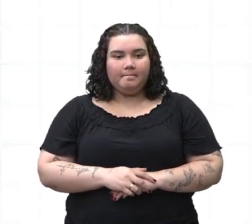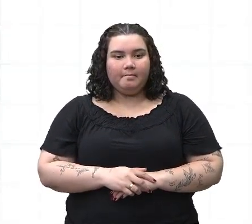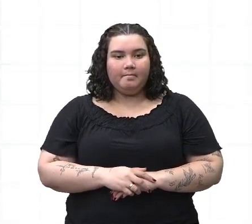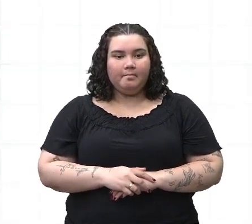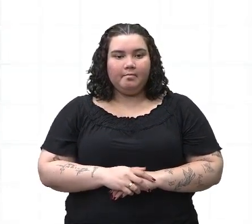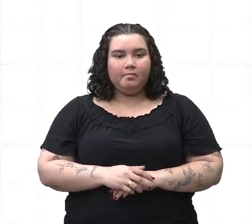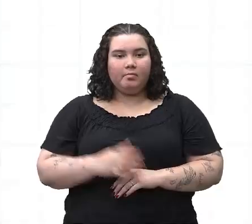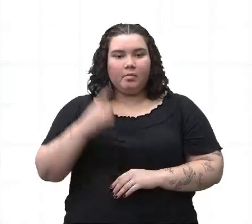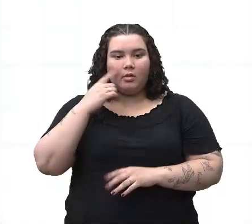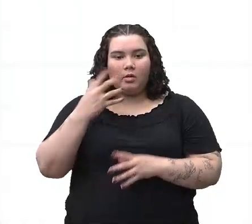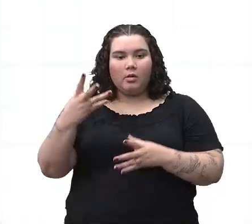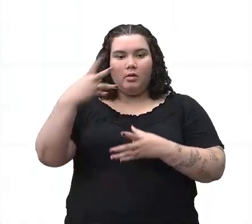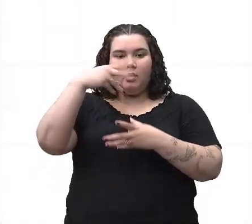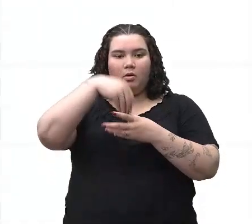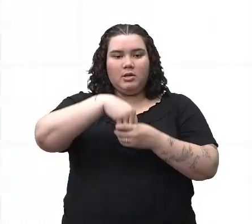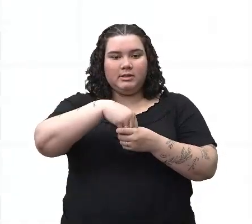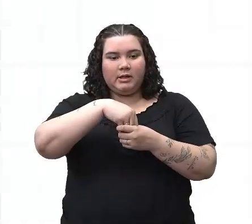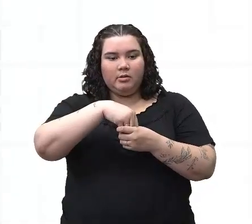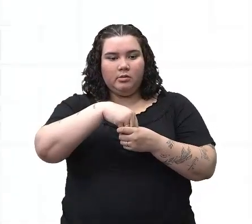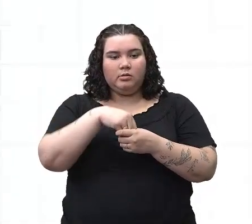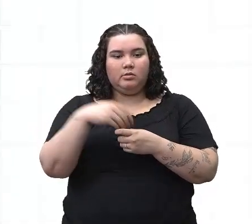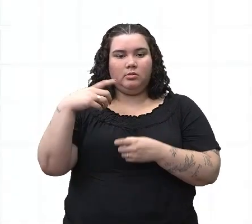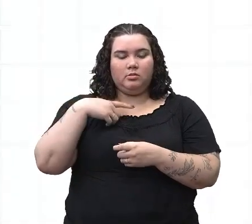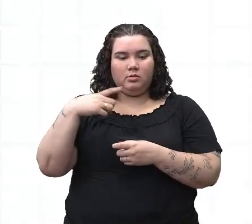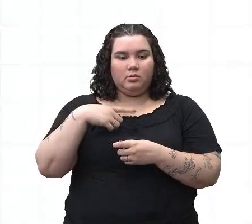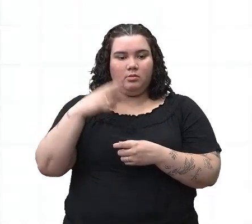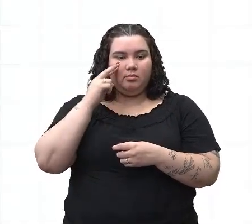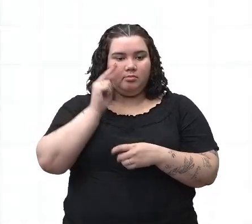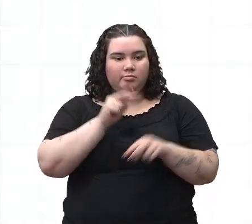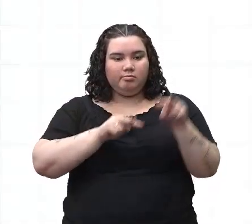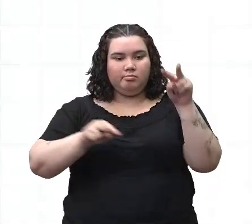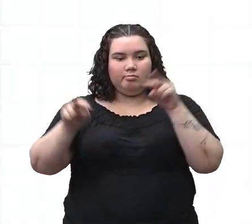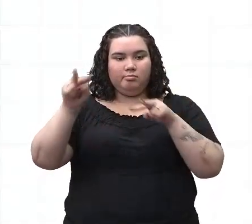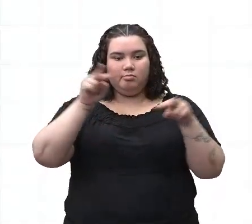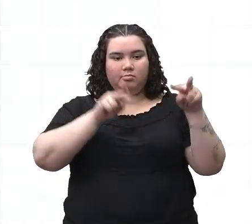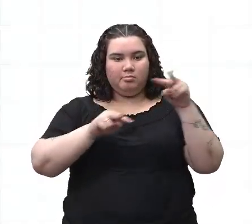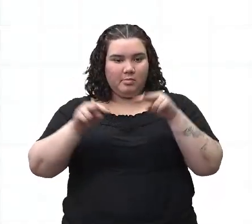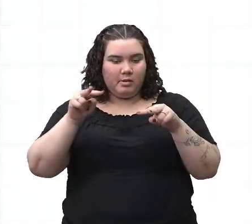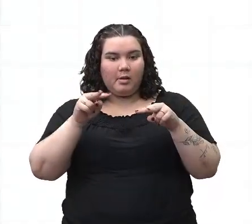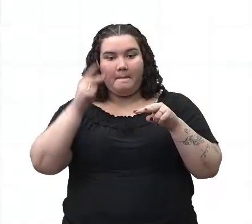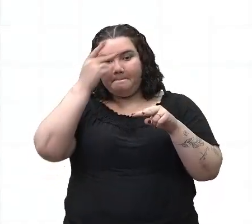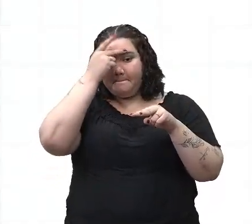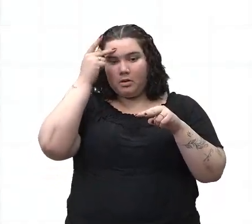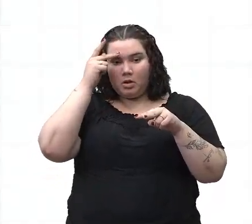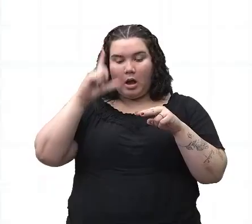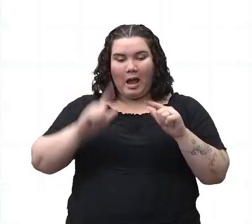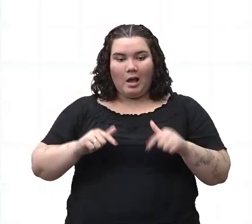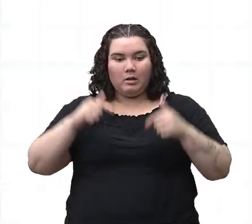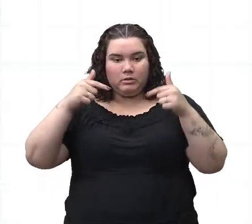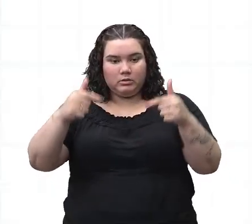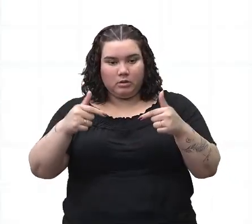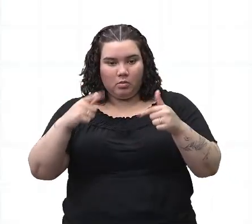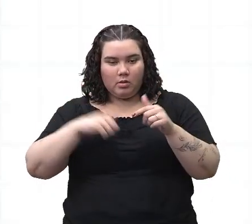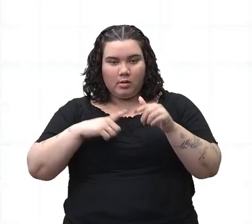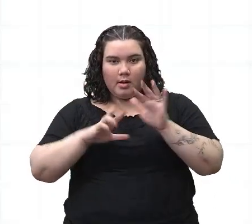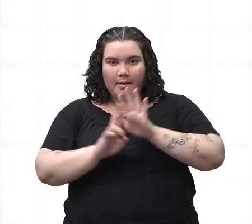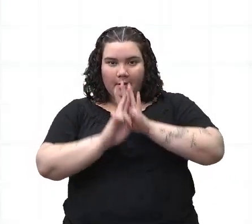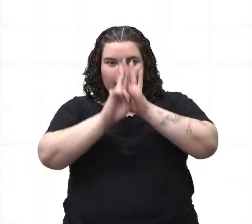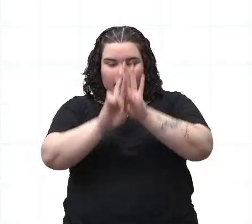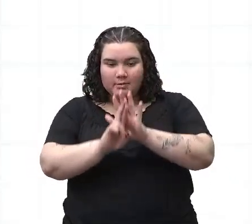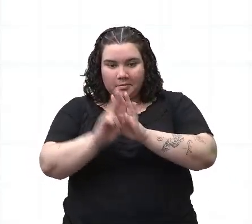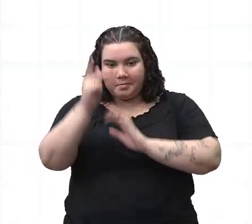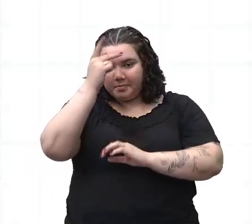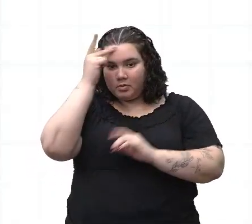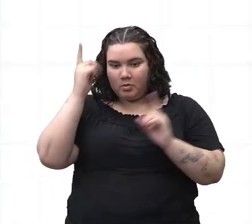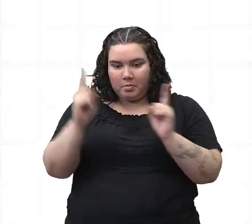vai entrando agora nele e olha a vista que se tem de onde acontecia a ação. A gente tem até uma